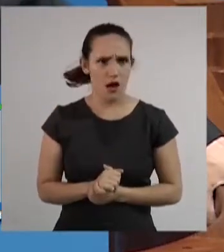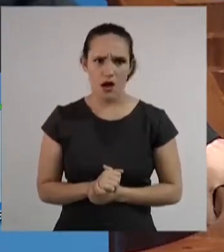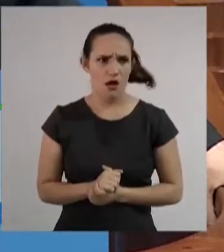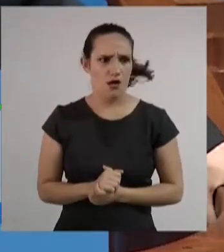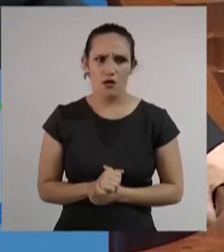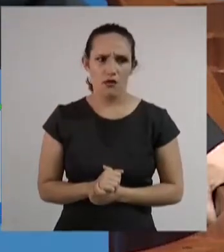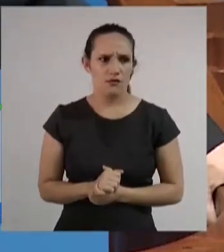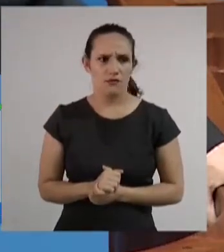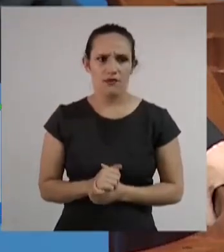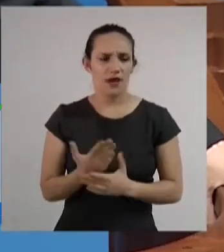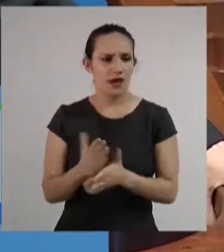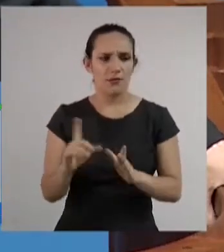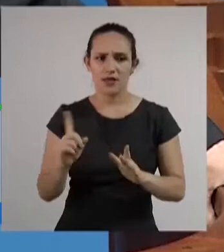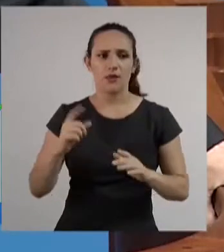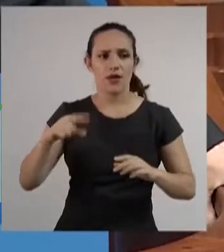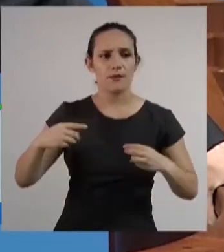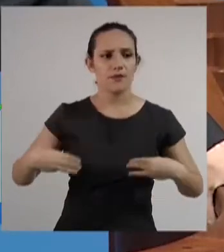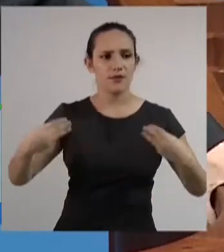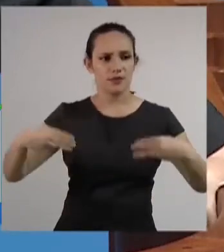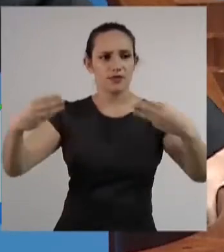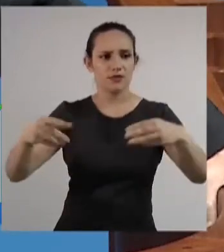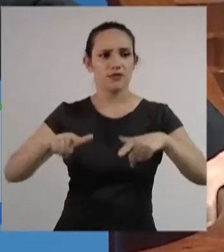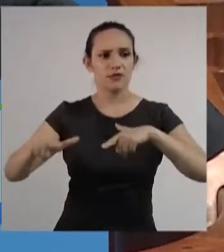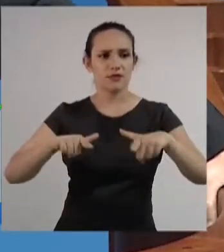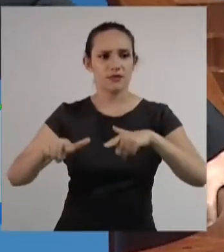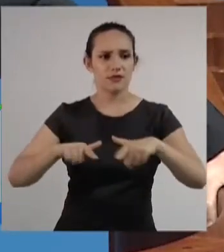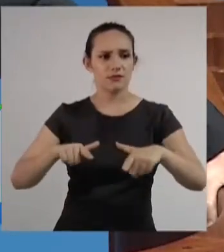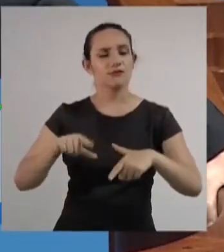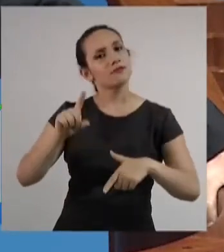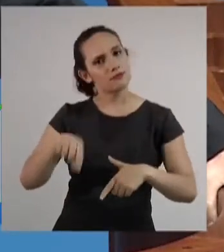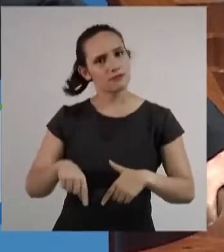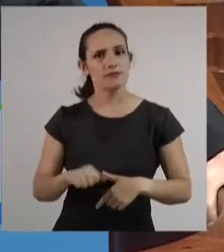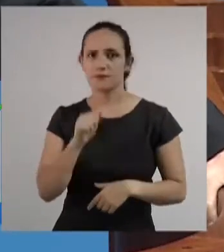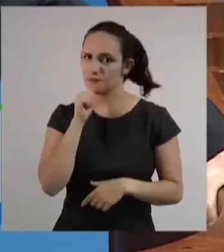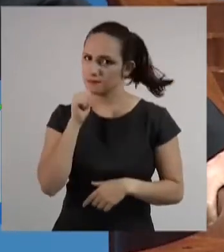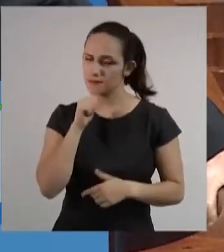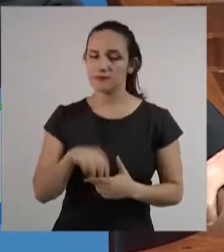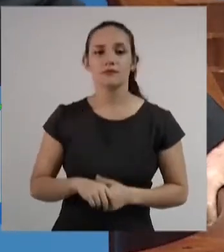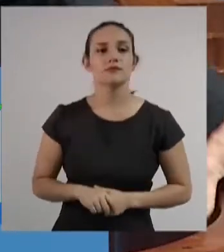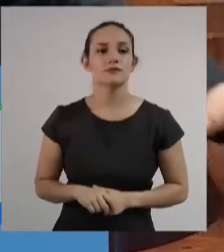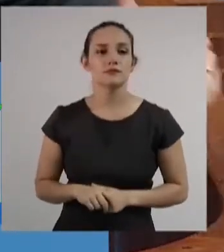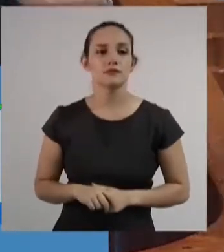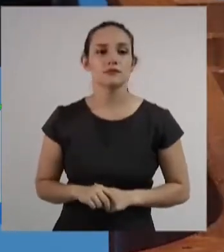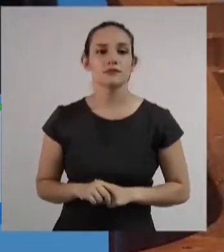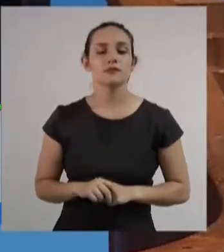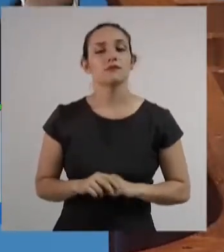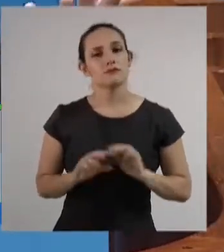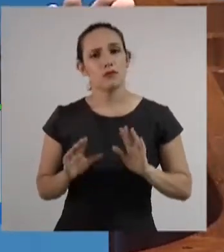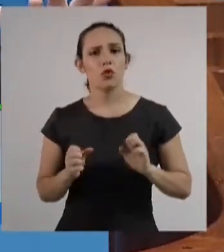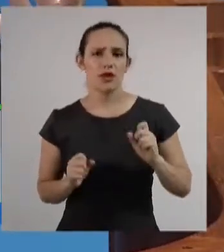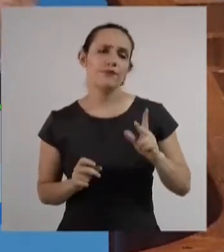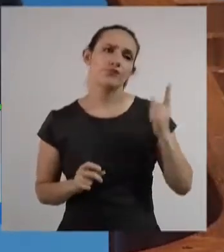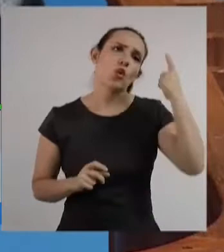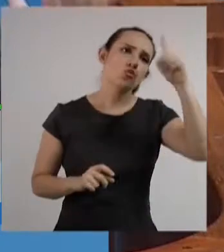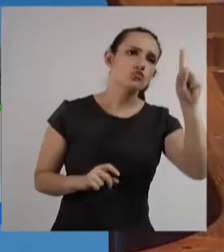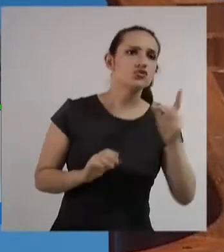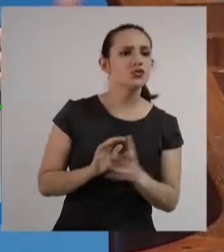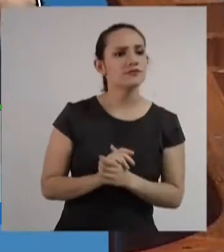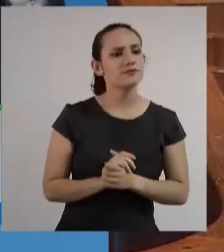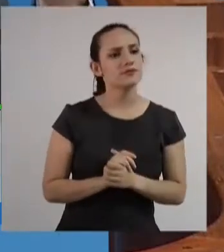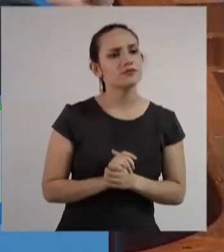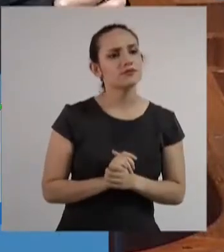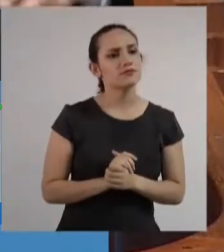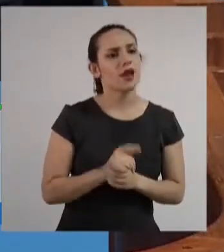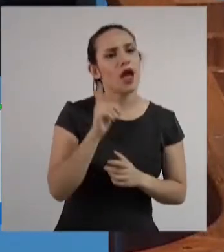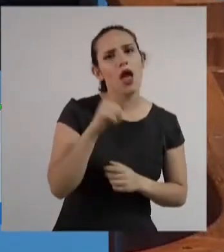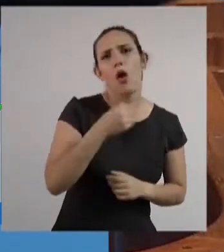não vamos extinguir, continua com o status de ministério, Um dia ele anuncia um general